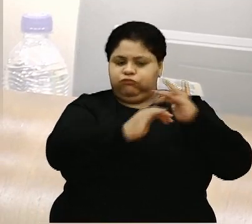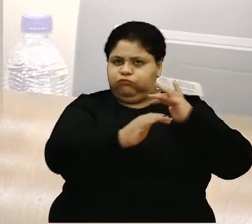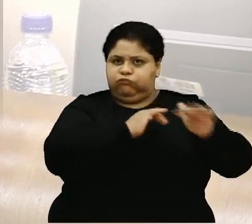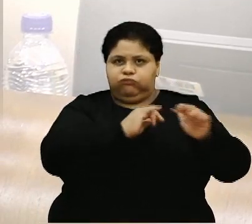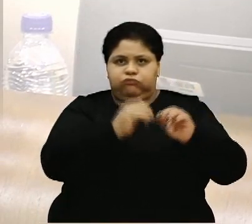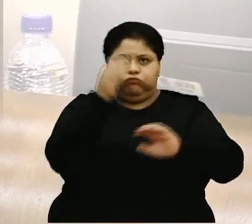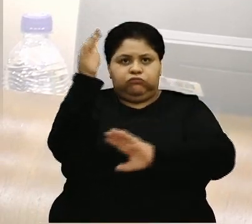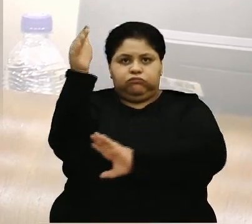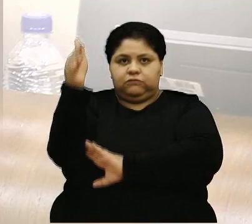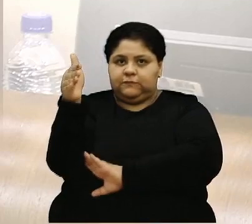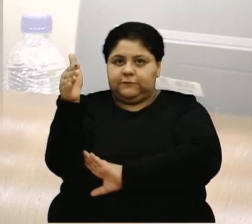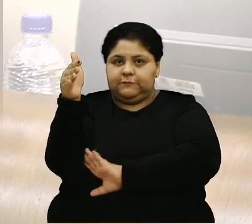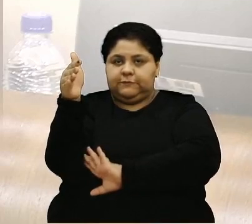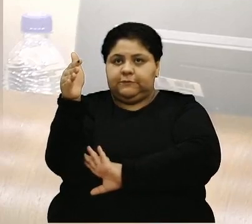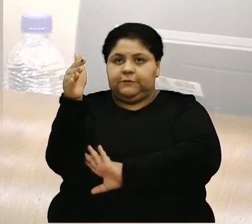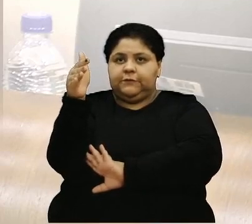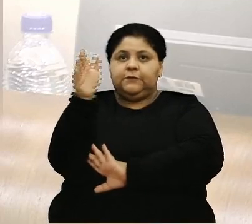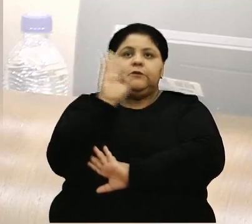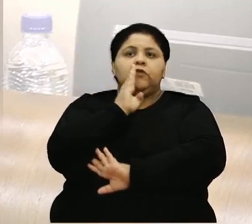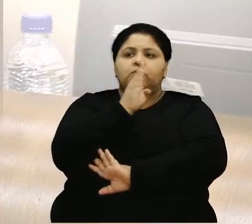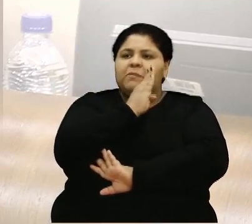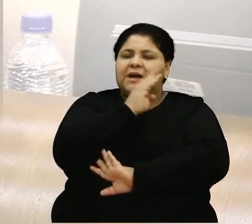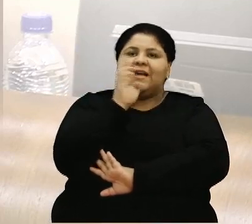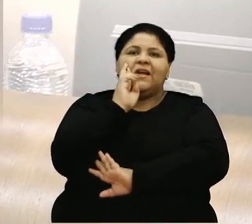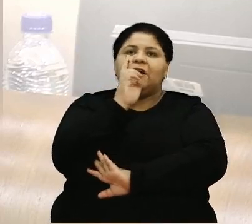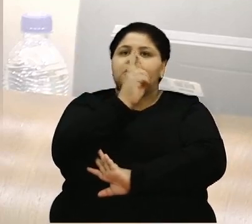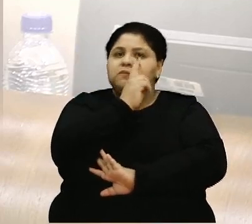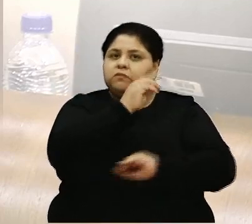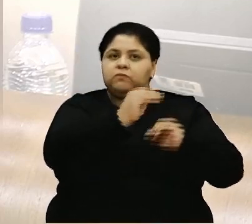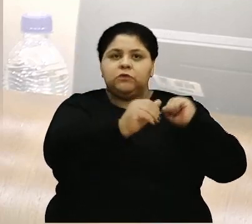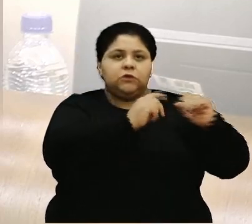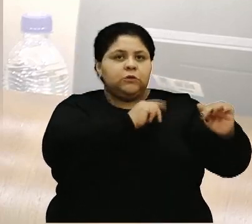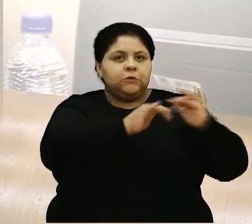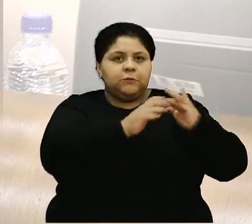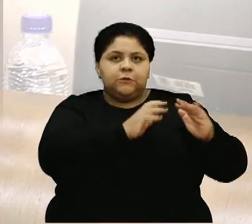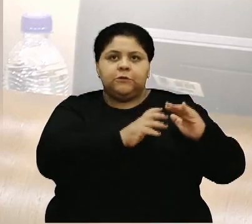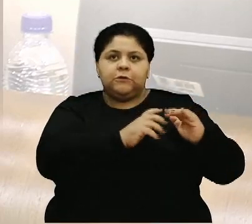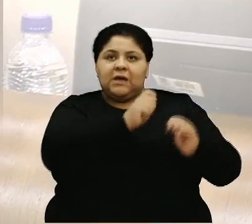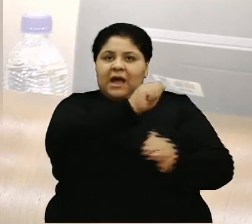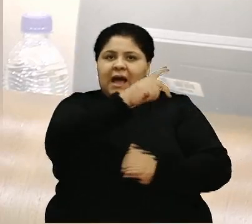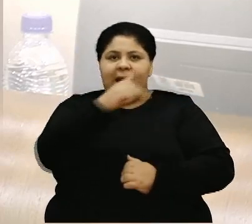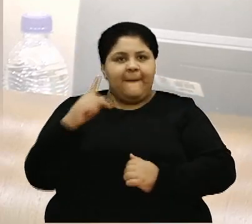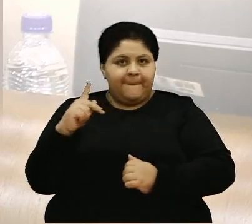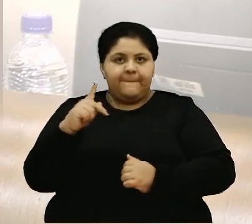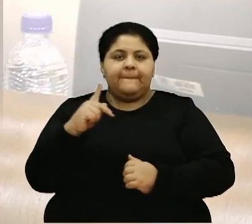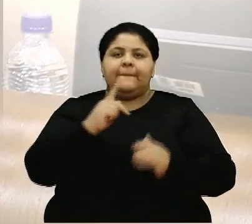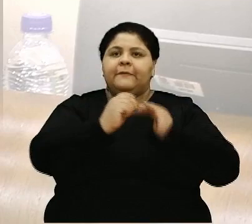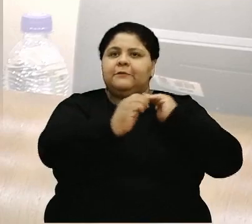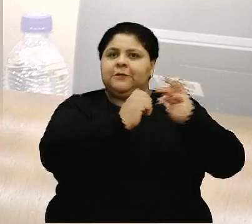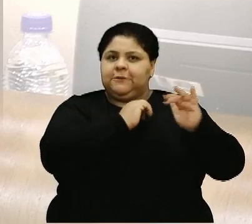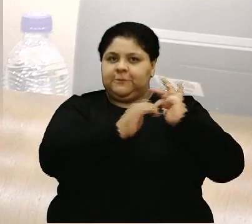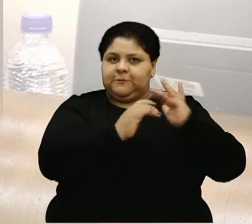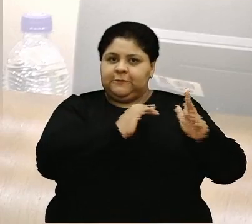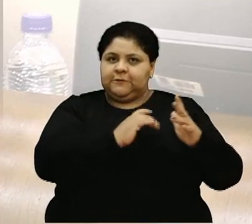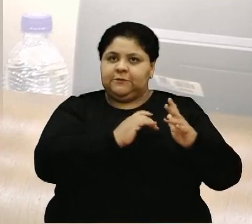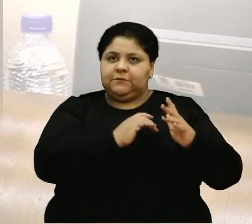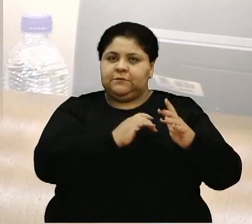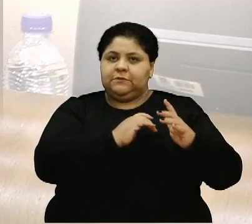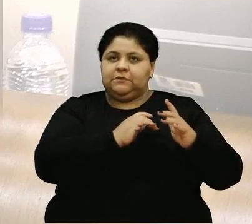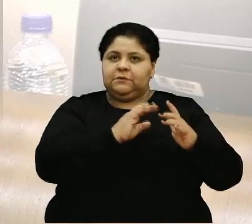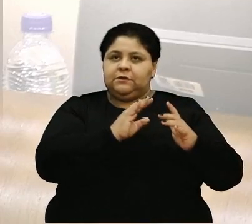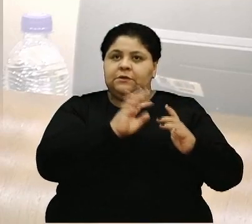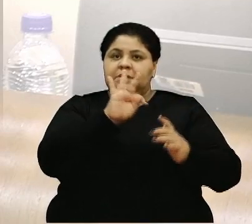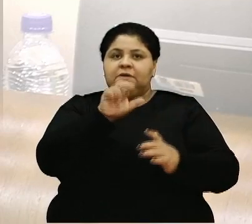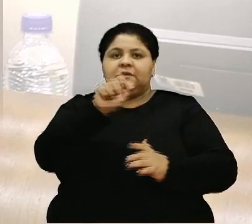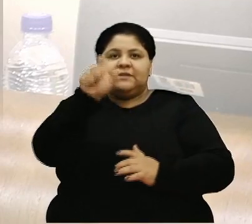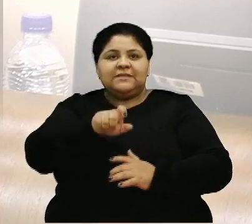vai movimentar bares, restaurantes, vai movimentar serviços de aplicativo, vai movimentar táxi, e nós